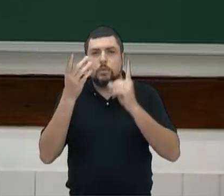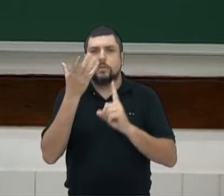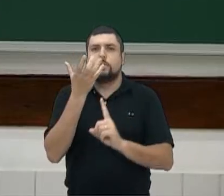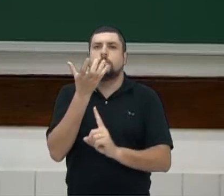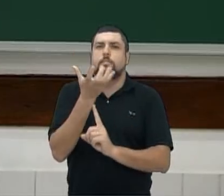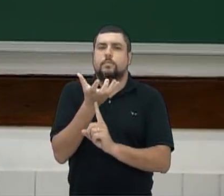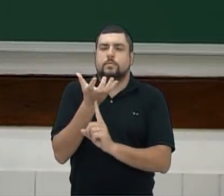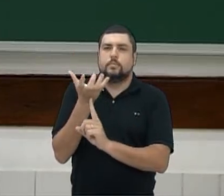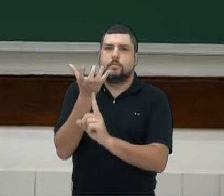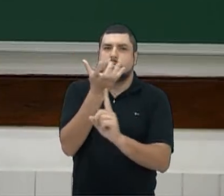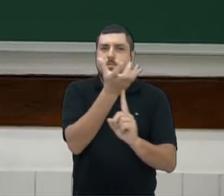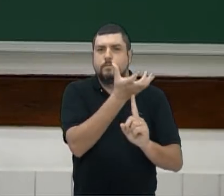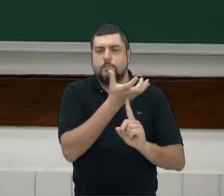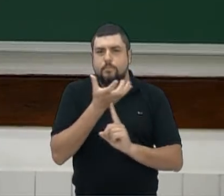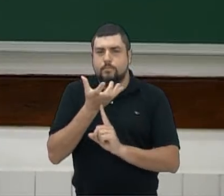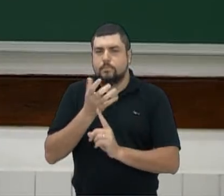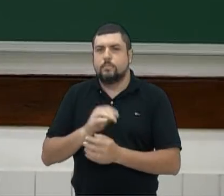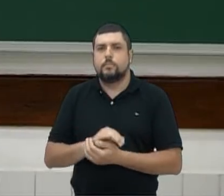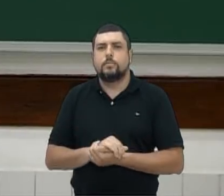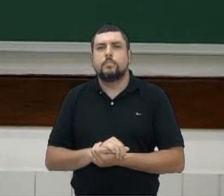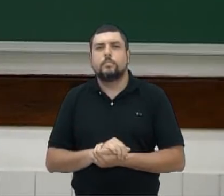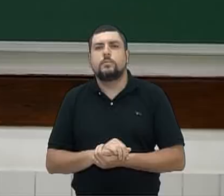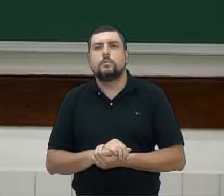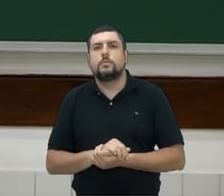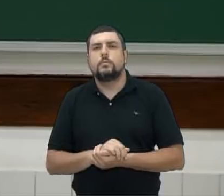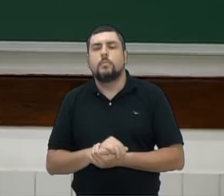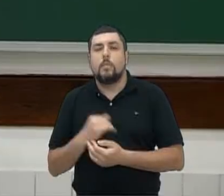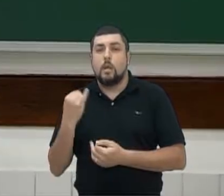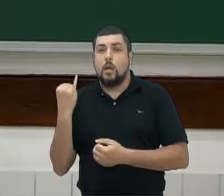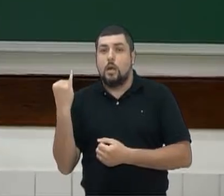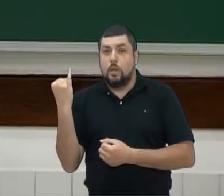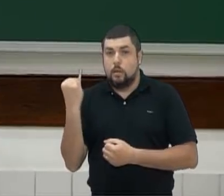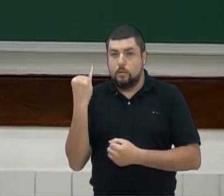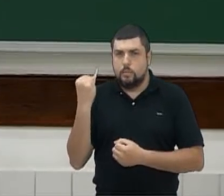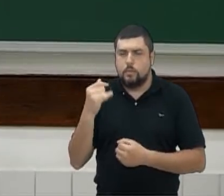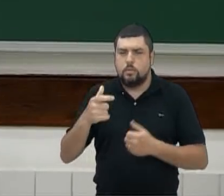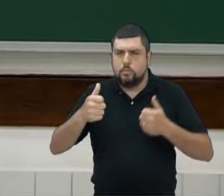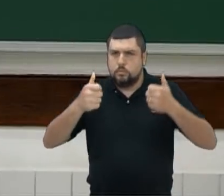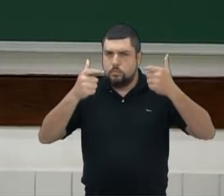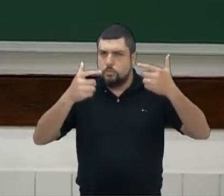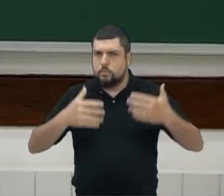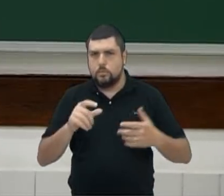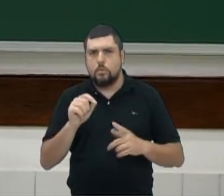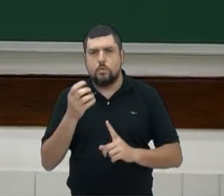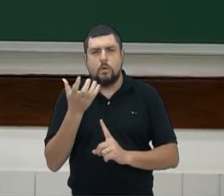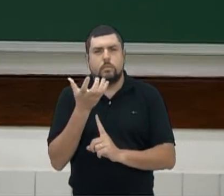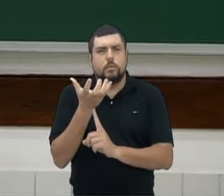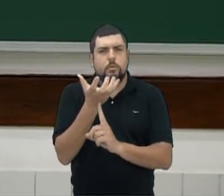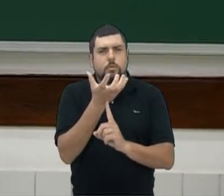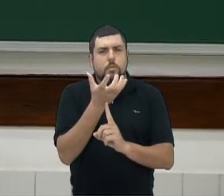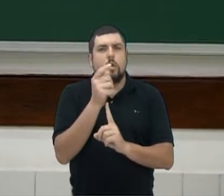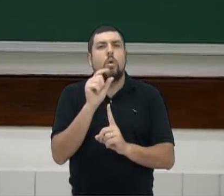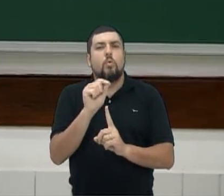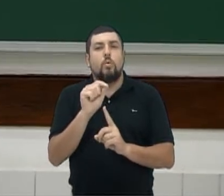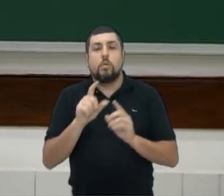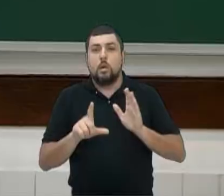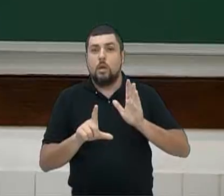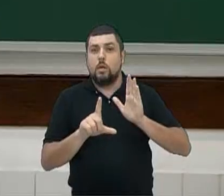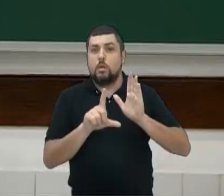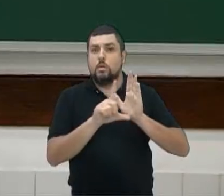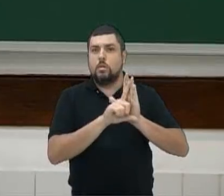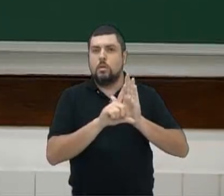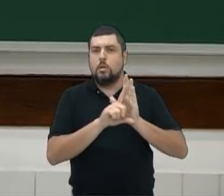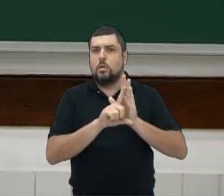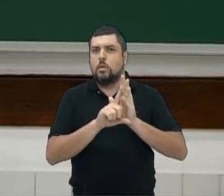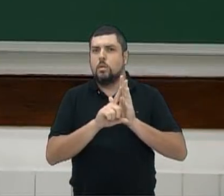É importante a gente destacar, estudante, que o pinheiro araucária é uma árvore que é protegida por lei, porque restam